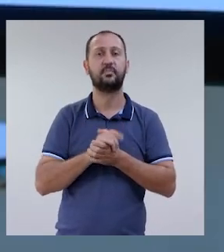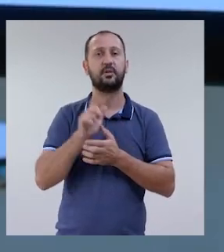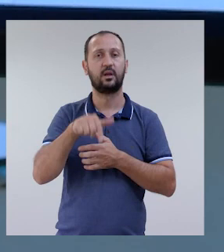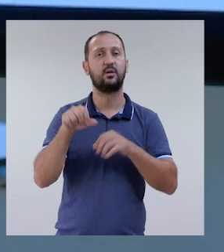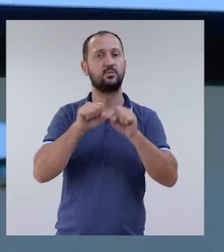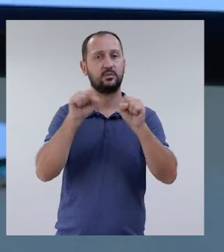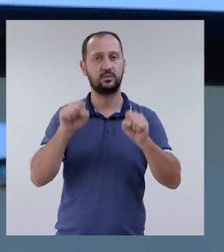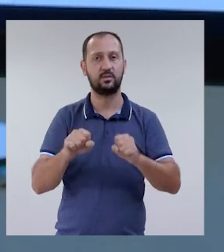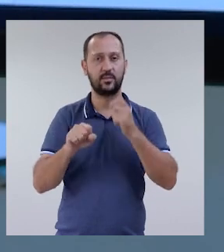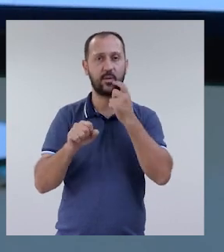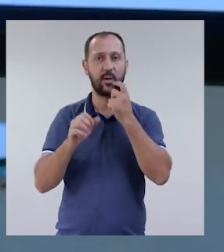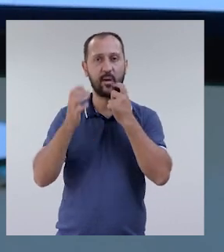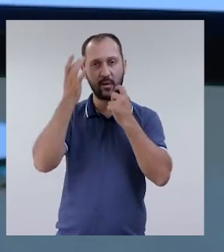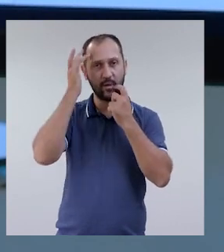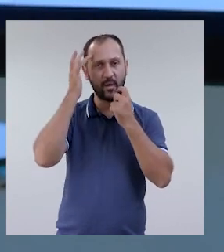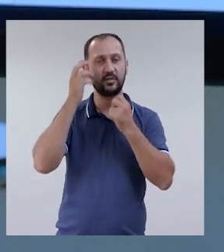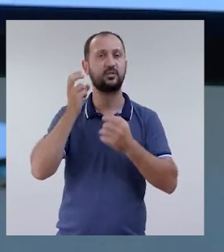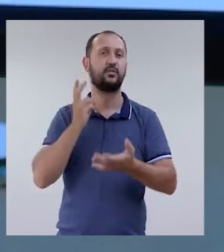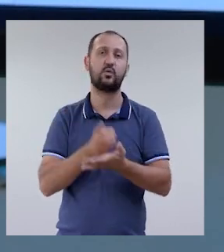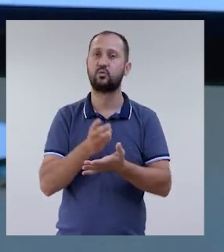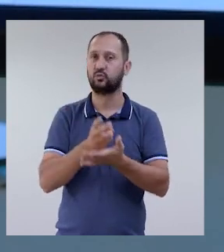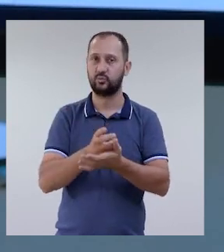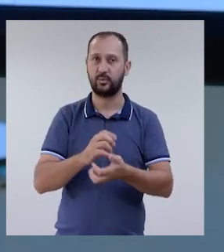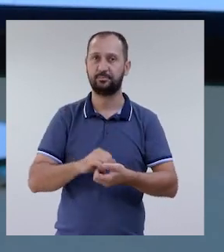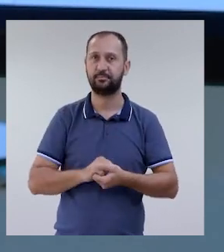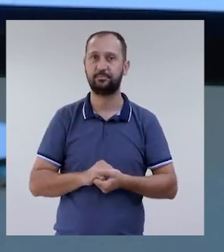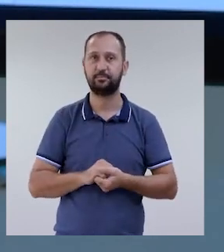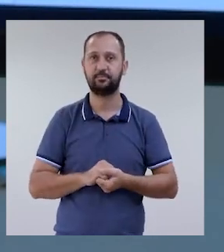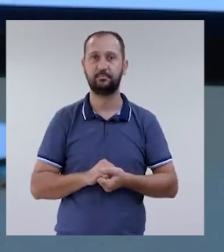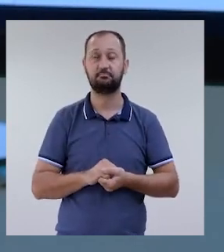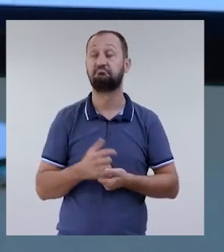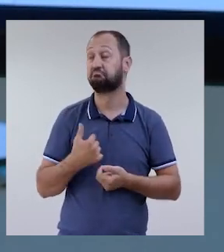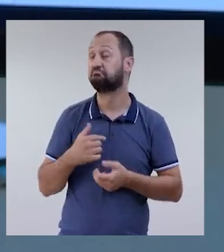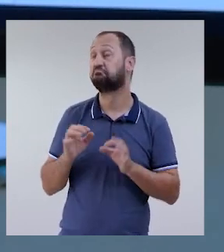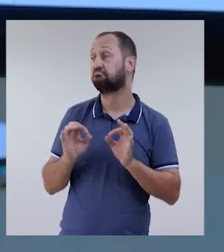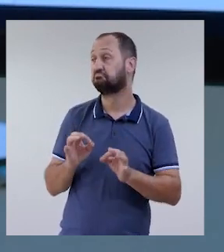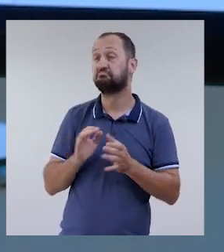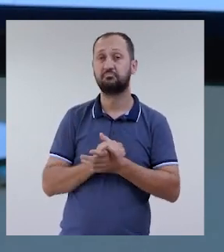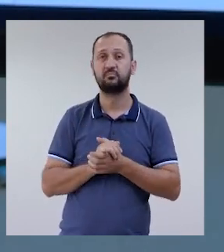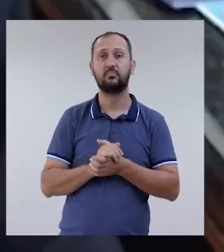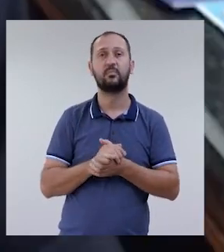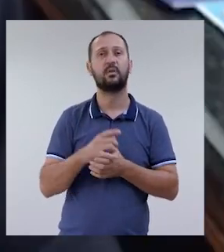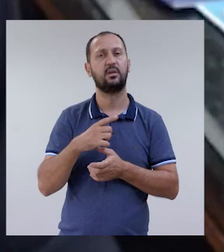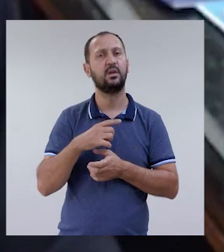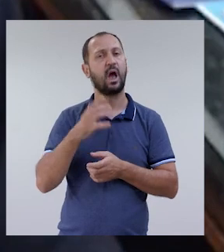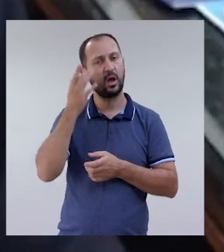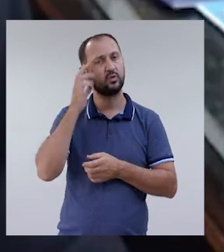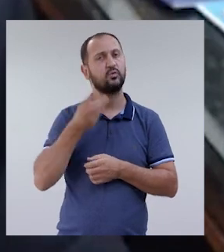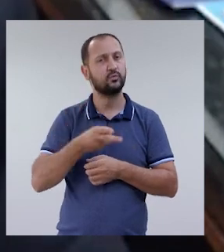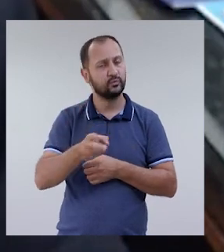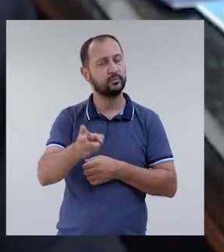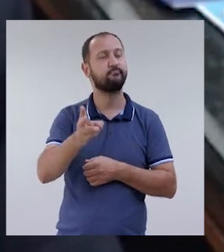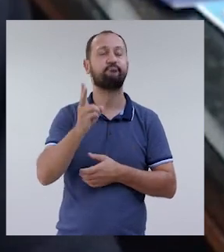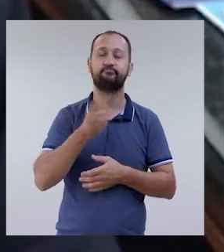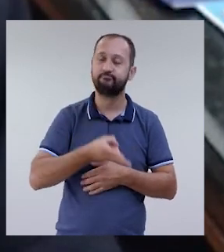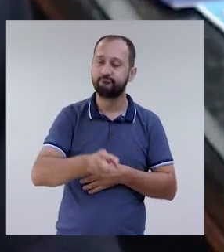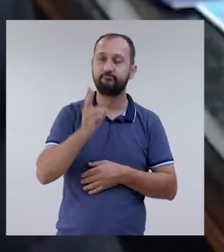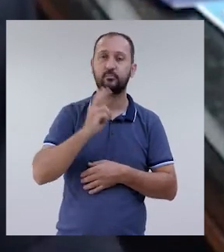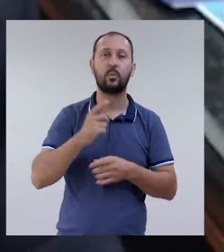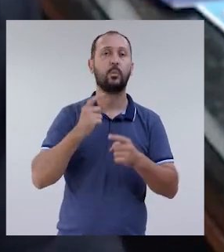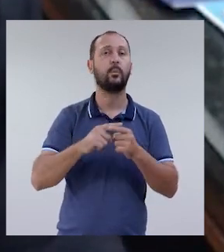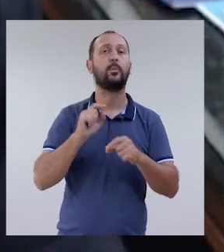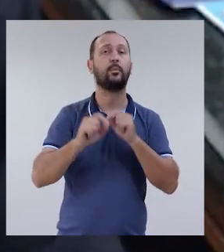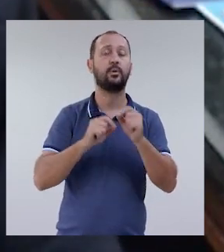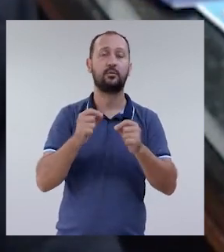esse sistema veio para permanecer. Certo. hoje e vai ter continuidade,